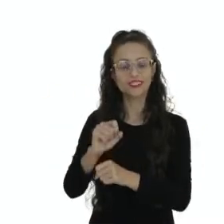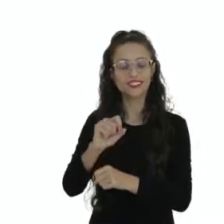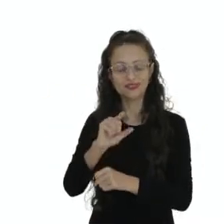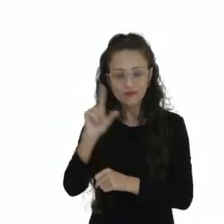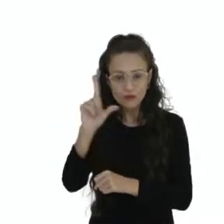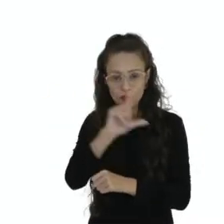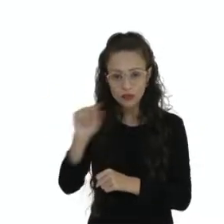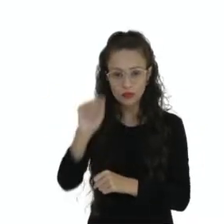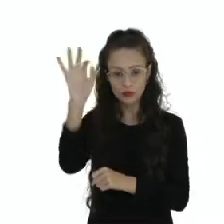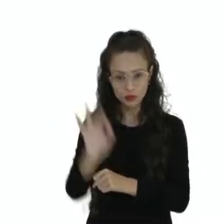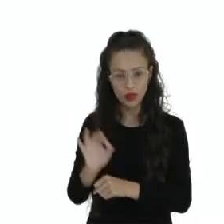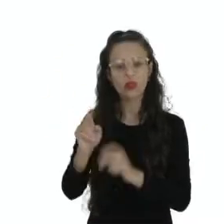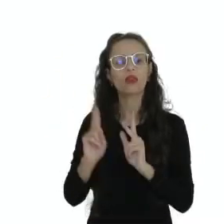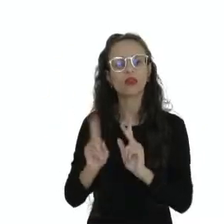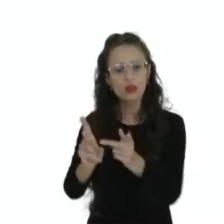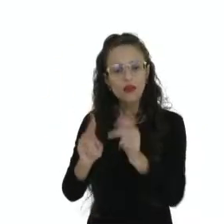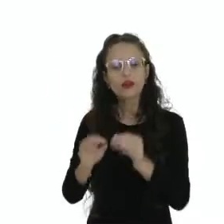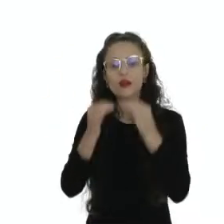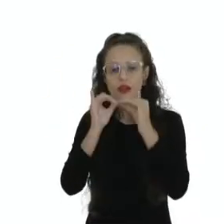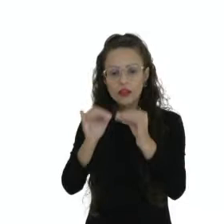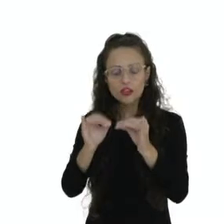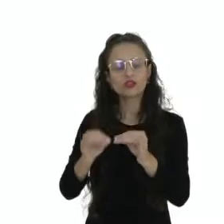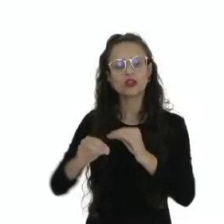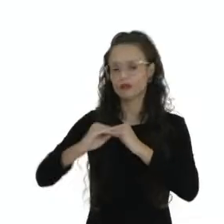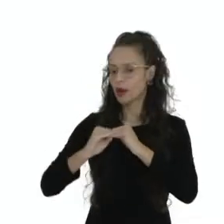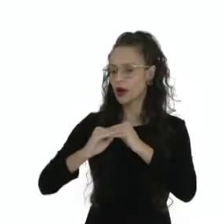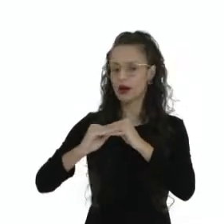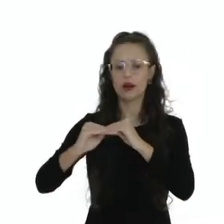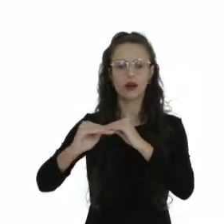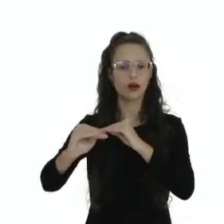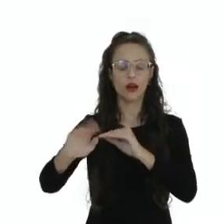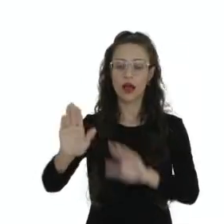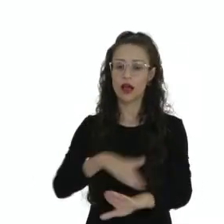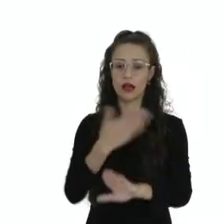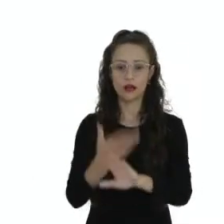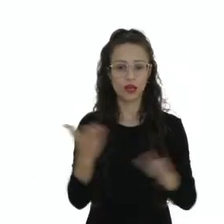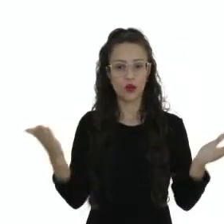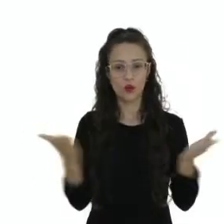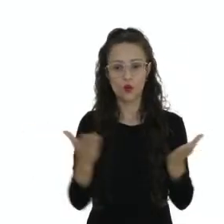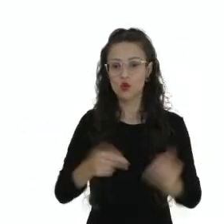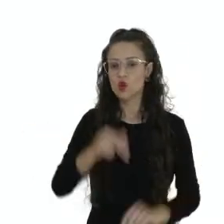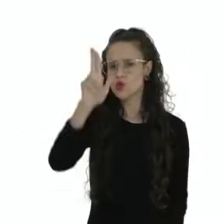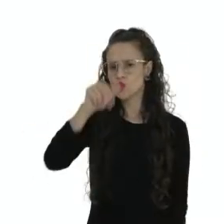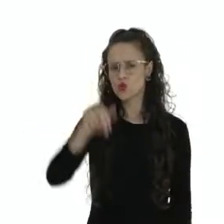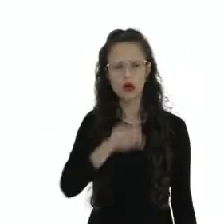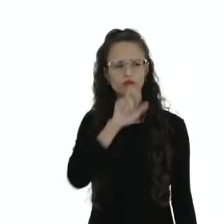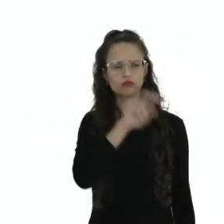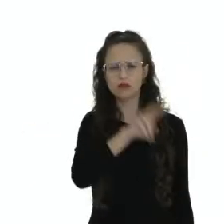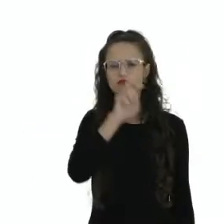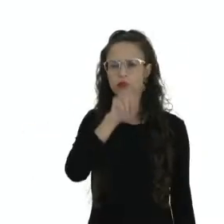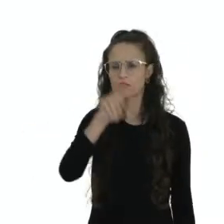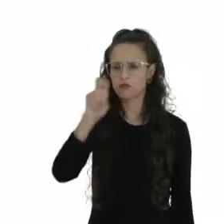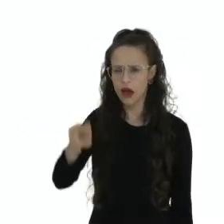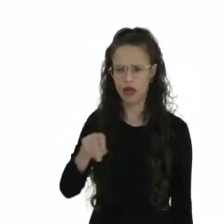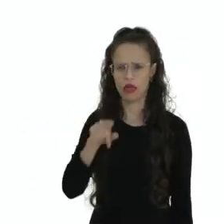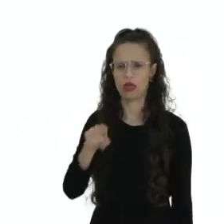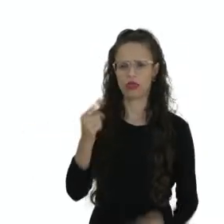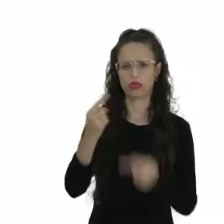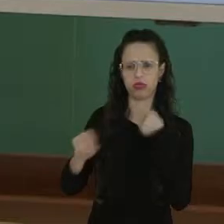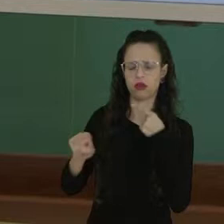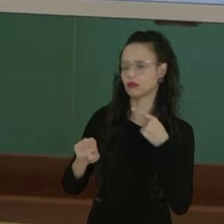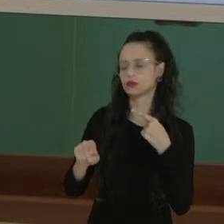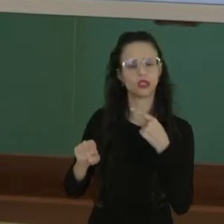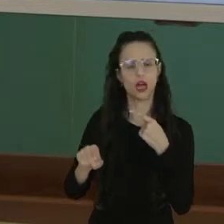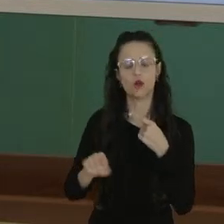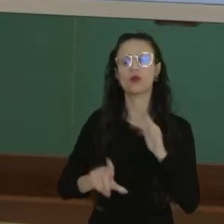constante, ou seja, a energia é conservada. Até hoje, nunca foi encontrada uma exceção dessa lei de